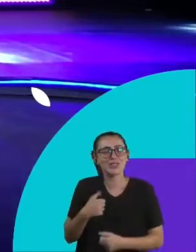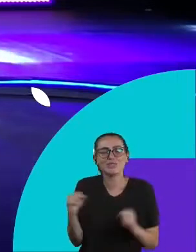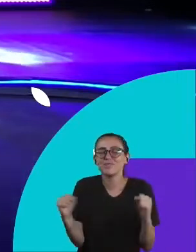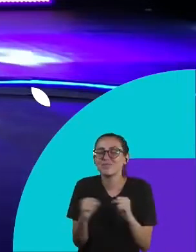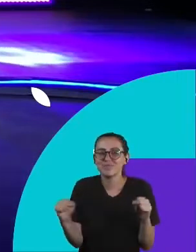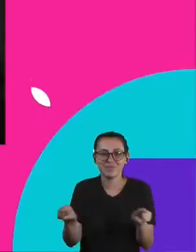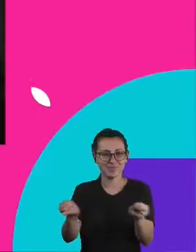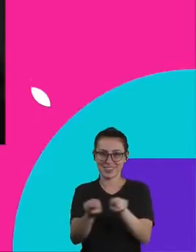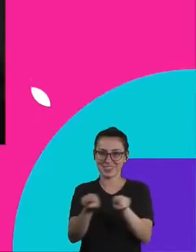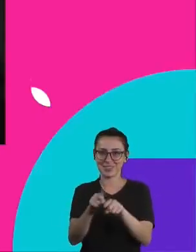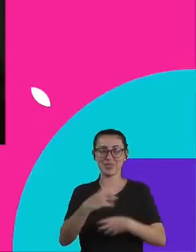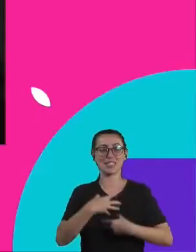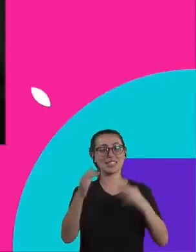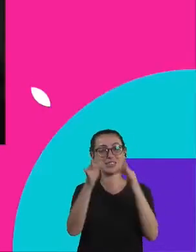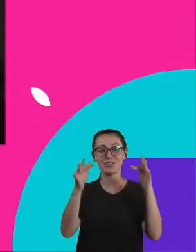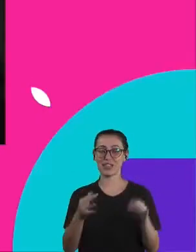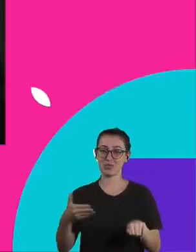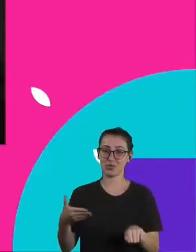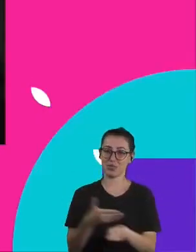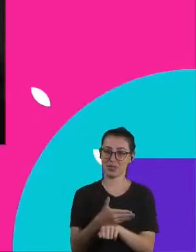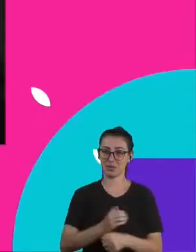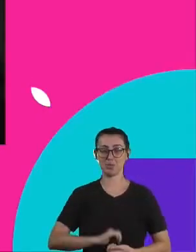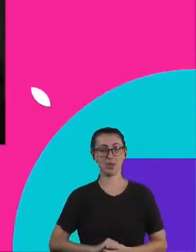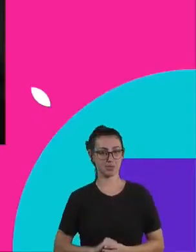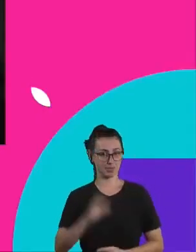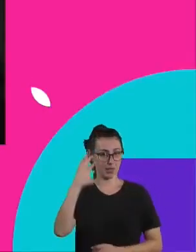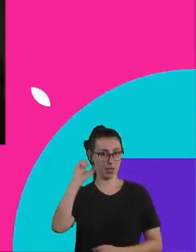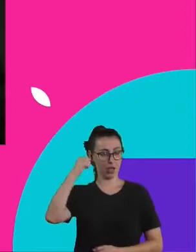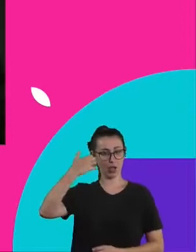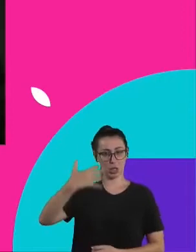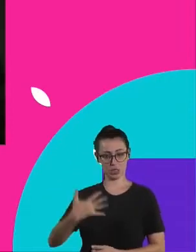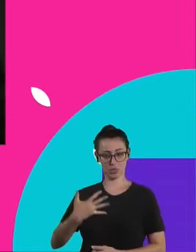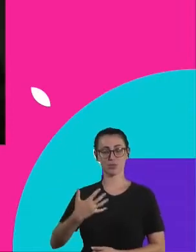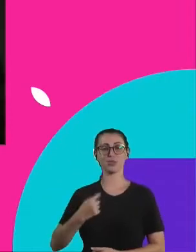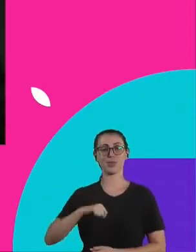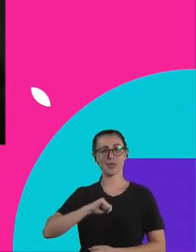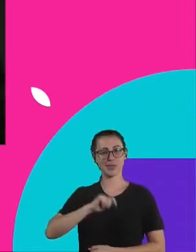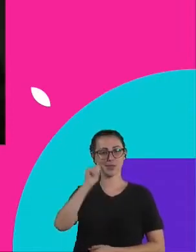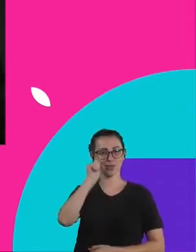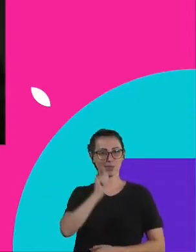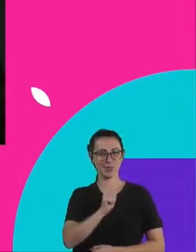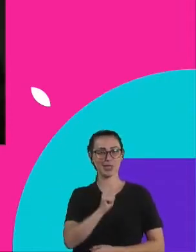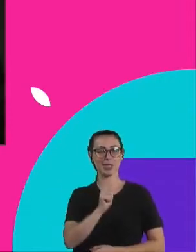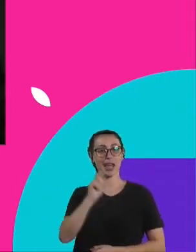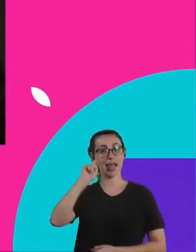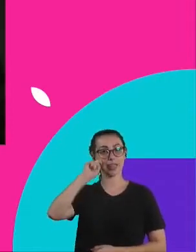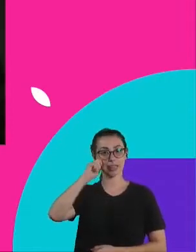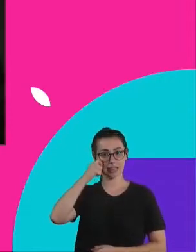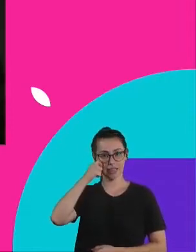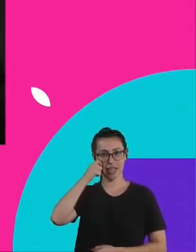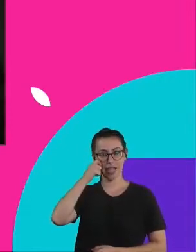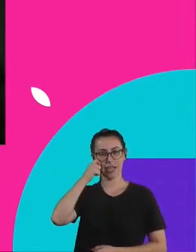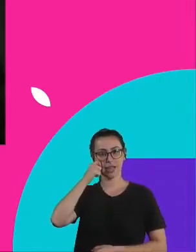Então, fico super feliz de poder participar. Bom, me audiodescrevendo, eu sou uma mulher de origem negra, mas tenho uma